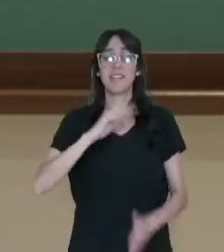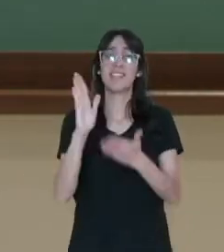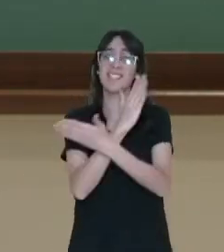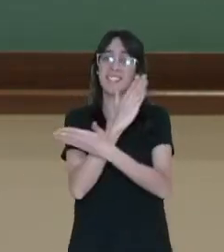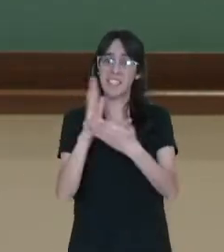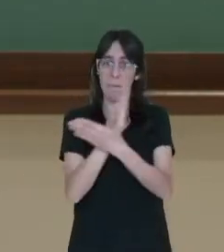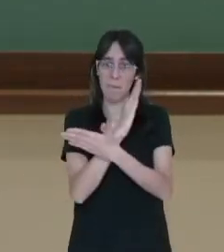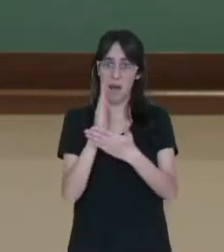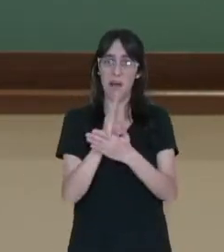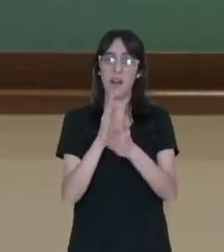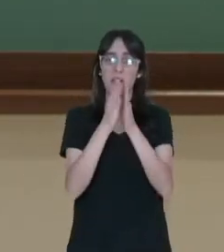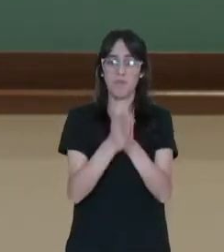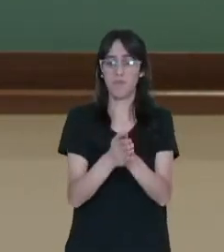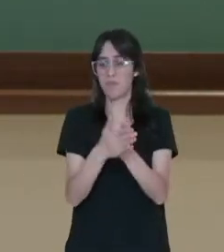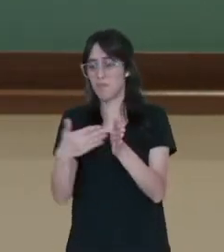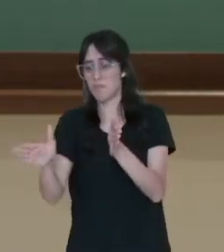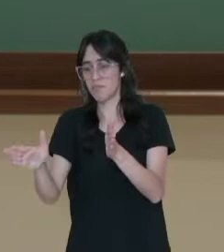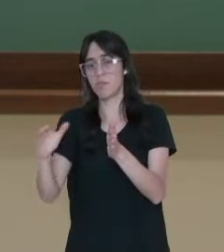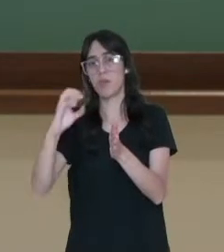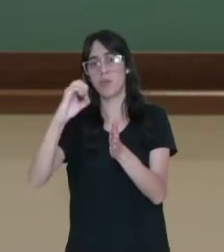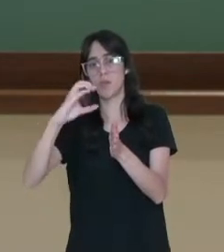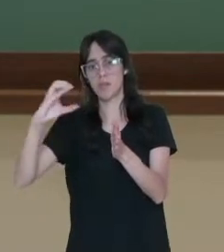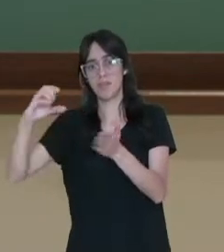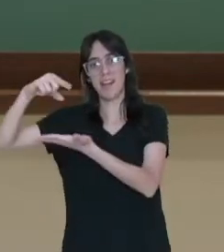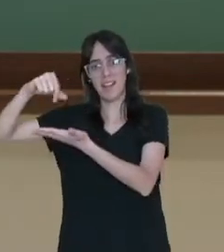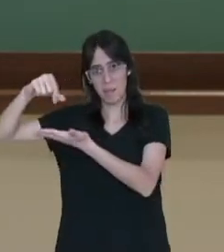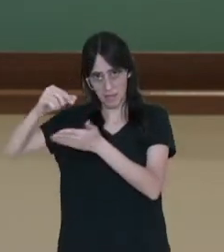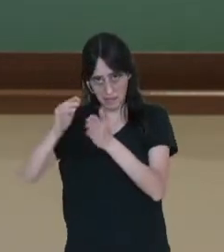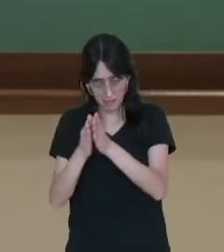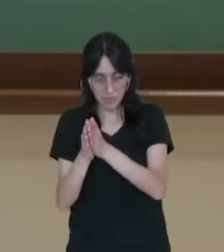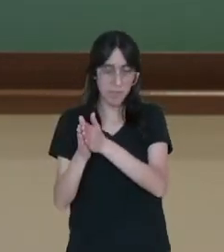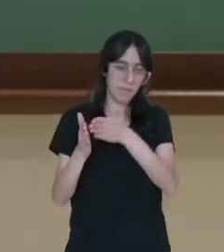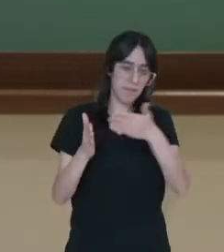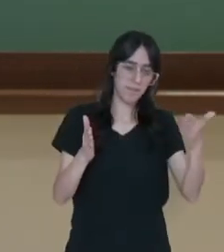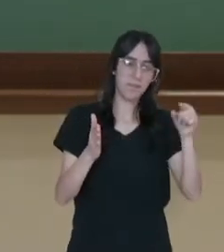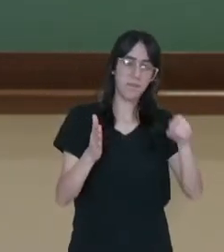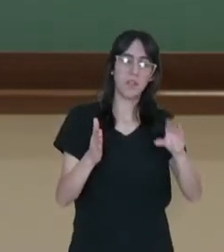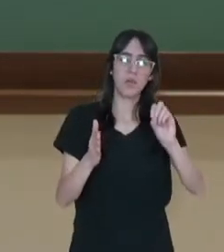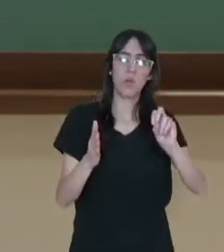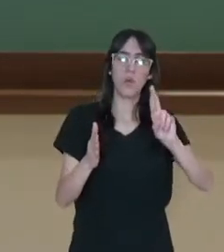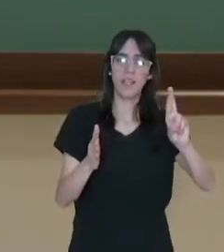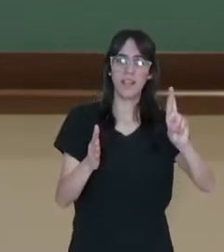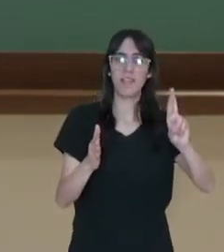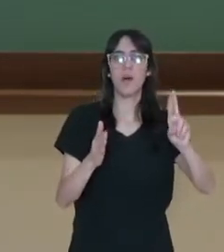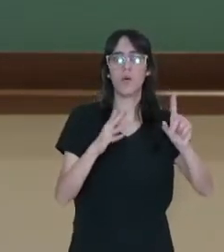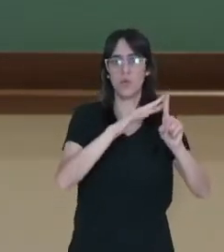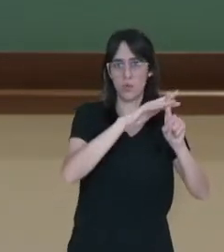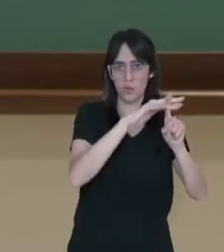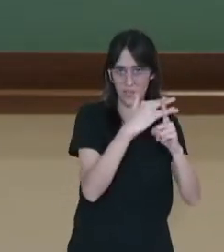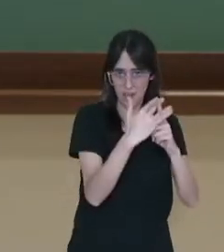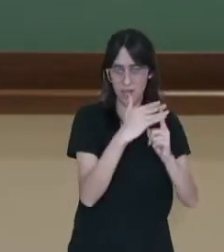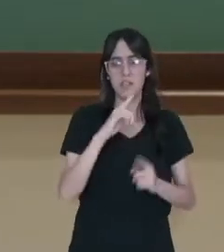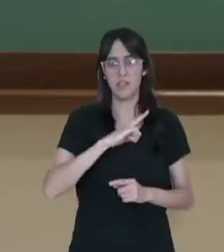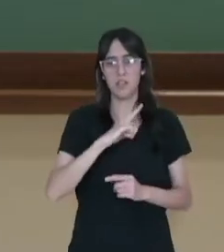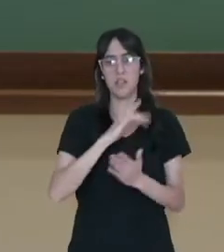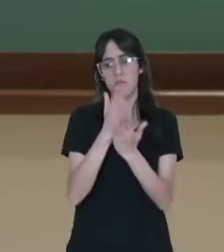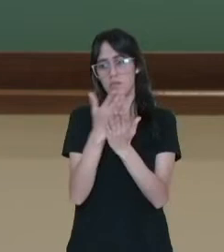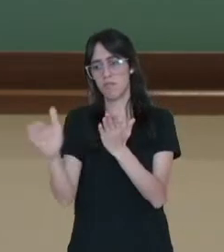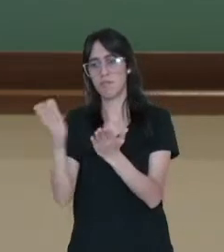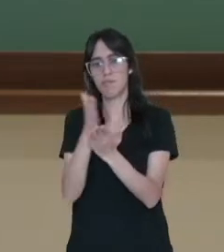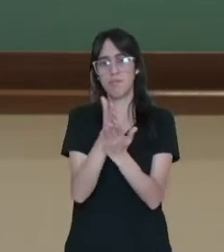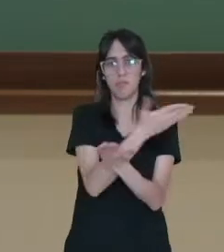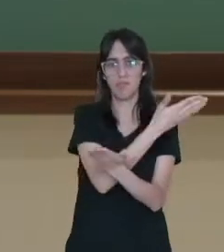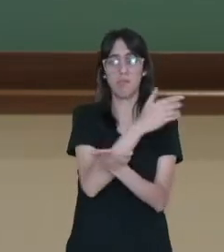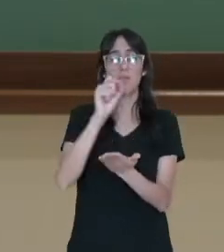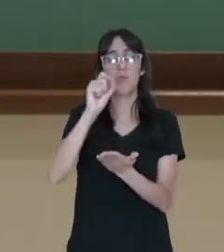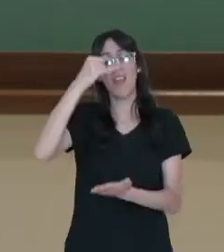capitalista, Berlim Ocidental, e o lado socialista, Berlim Oriental. Então ele foi construído dentro de Berlim para